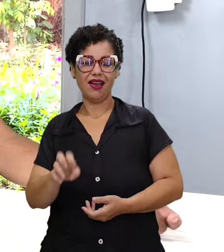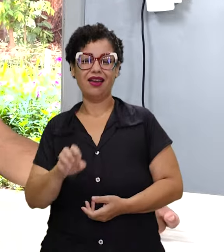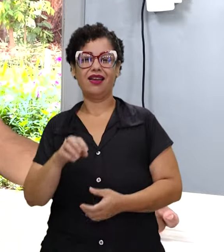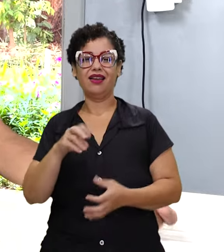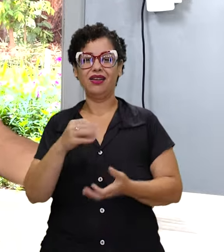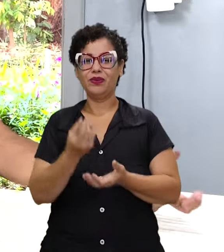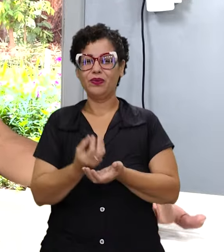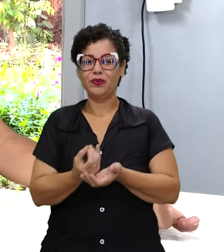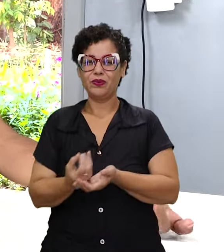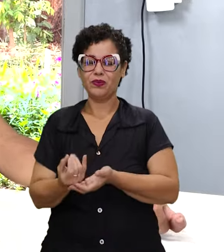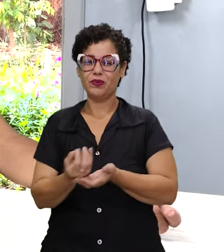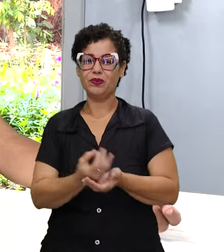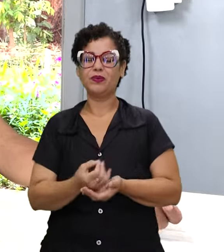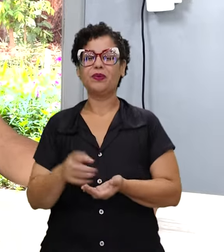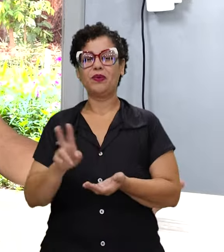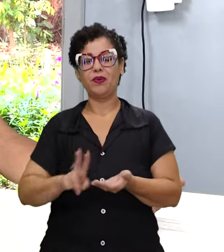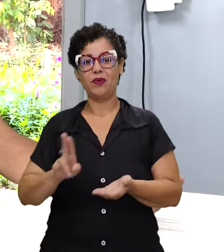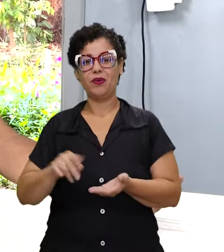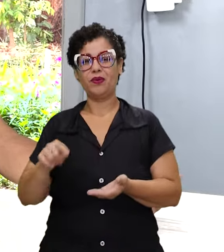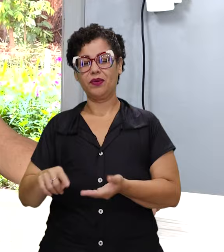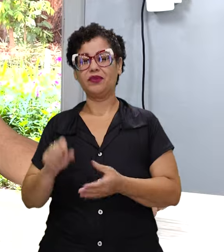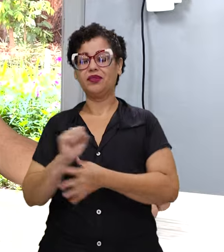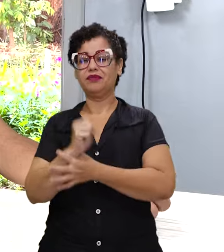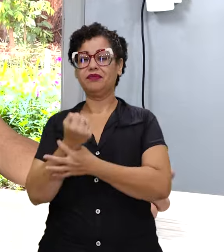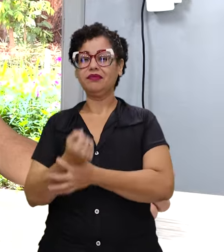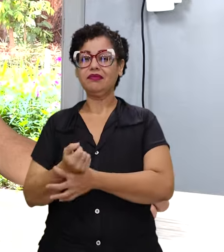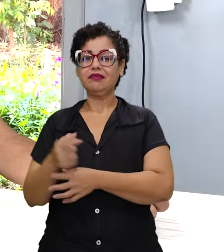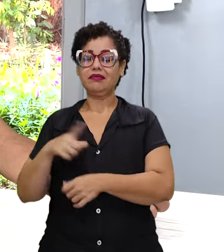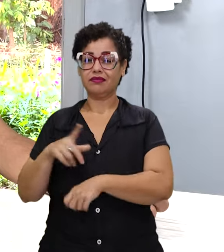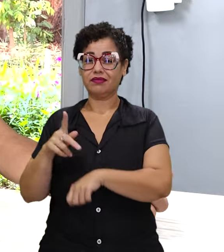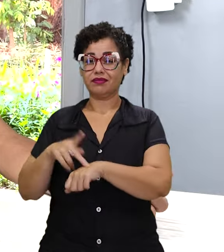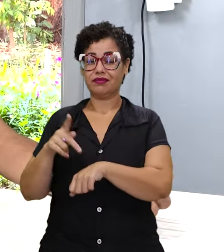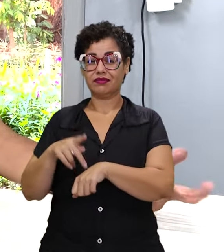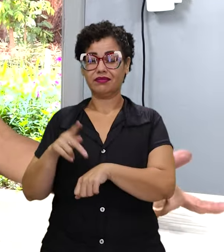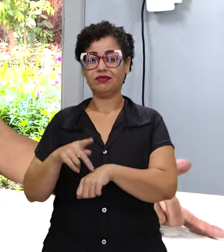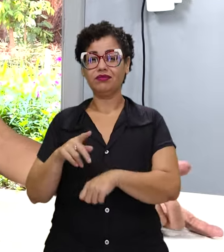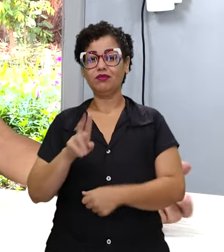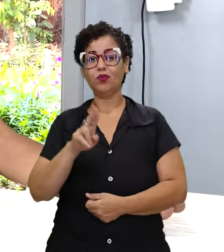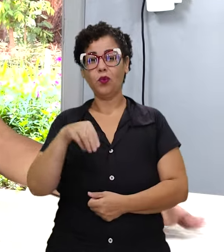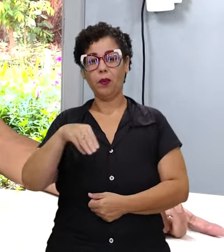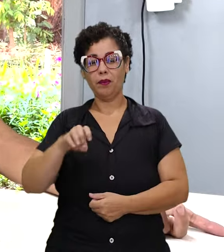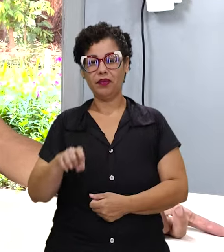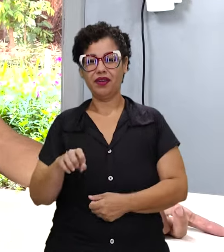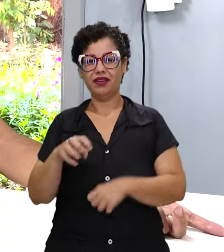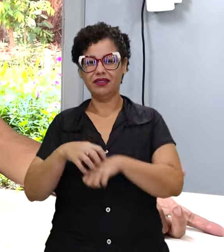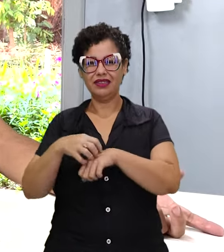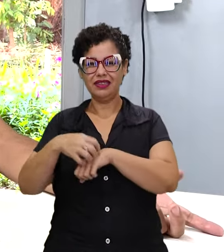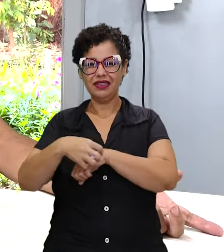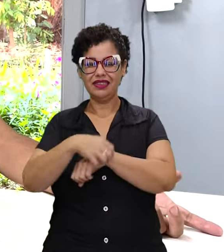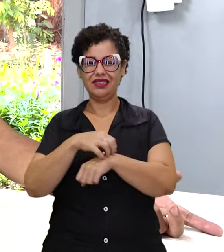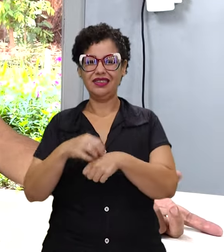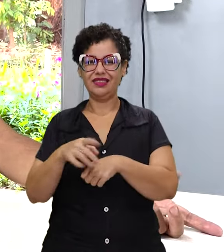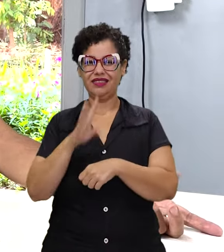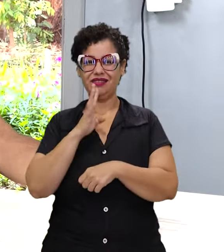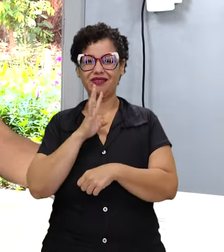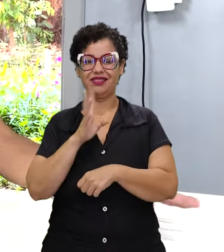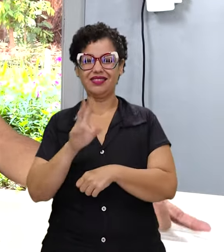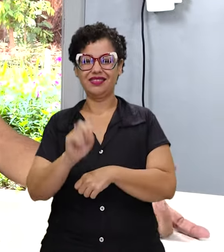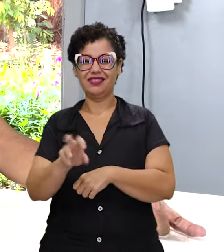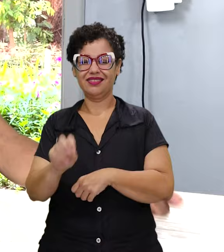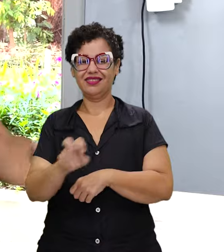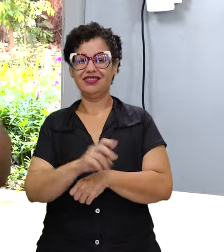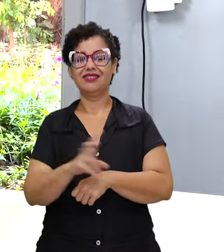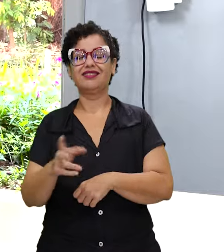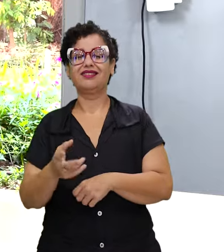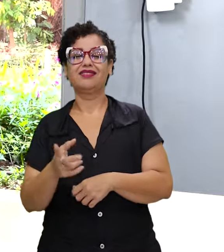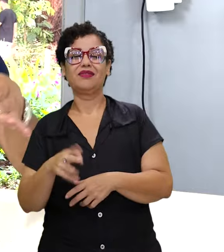bicarbonato, com alume de potássio, que é a antiga pedra alume ou pedra alume, como é conhecido na cultura popular, na